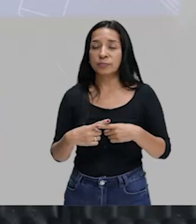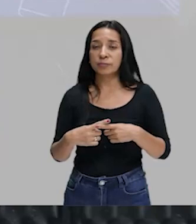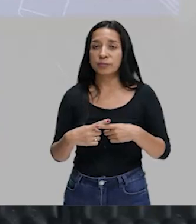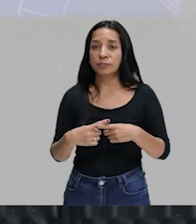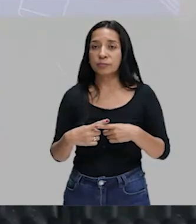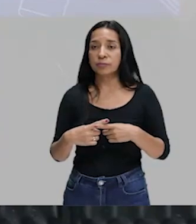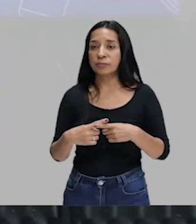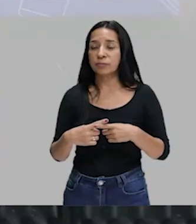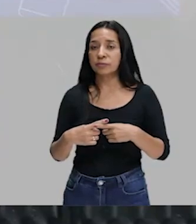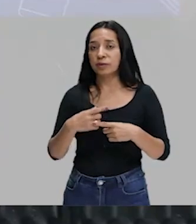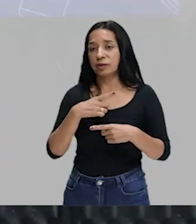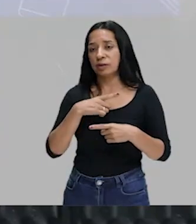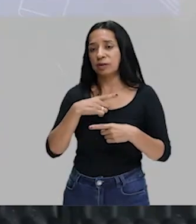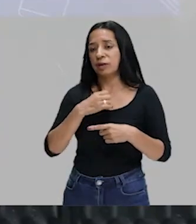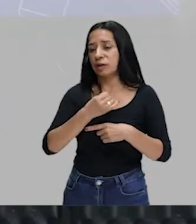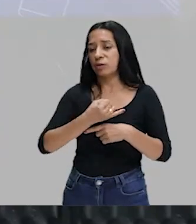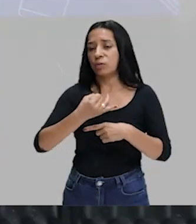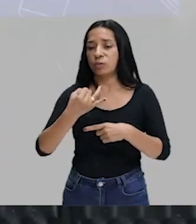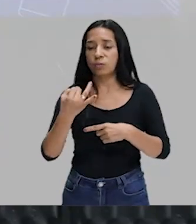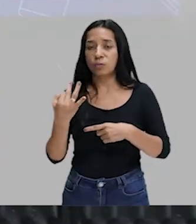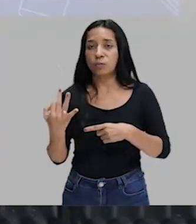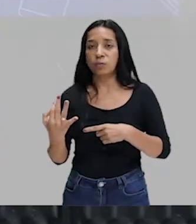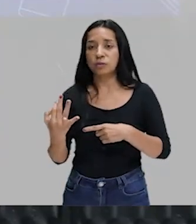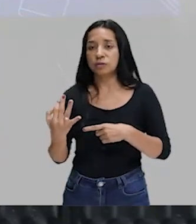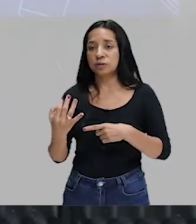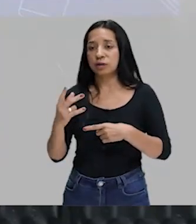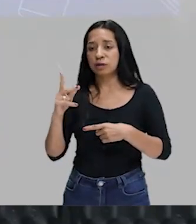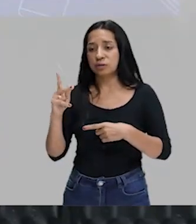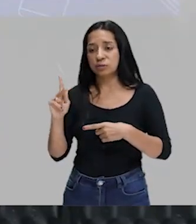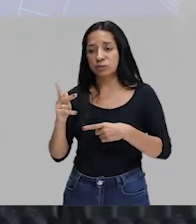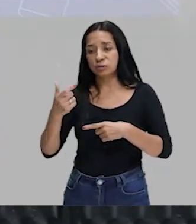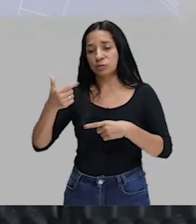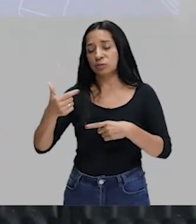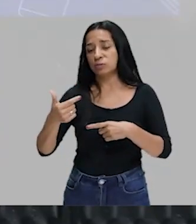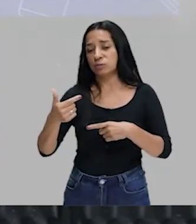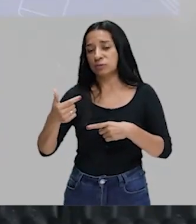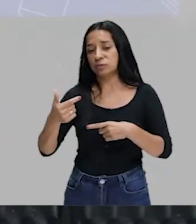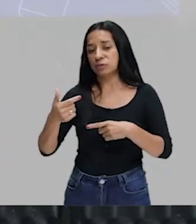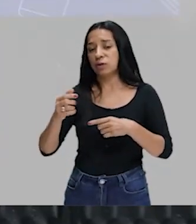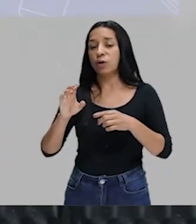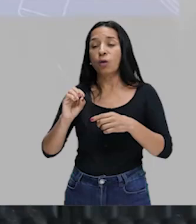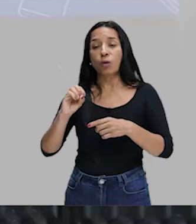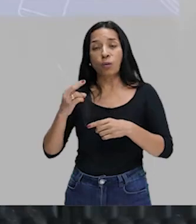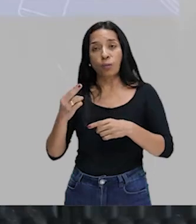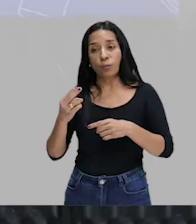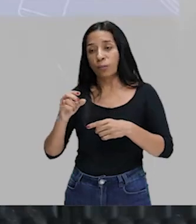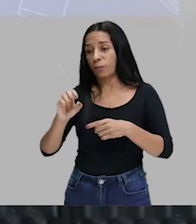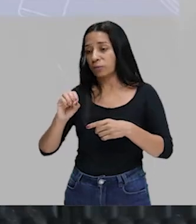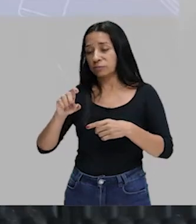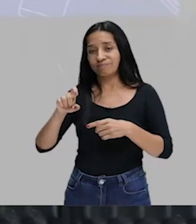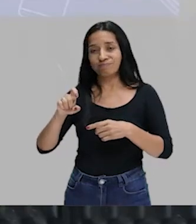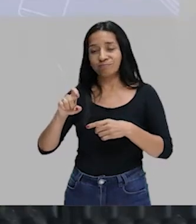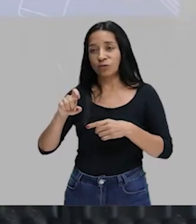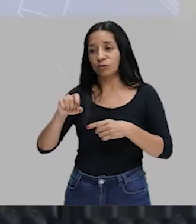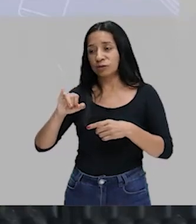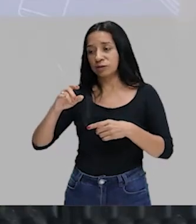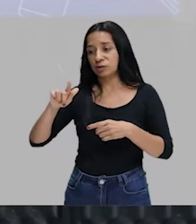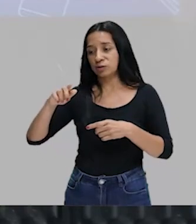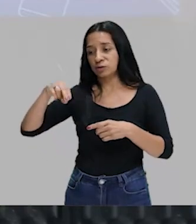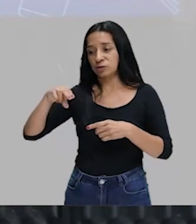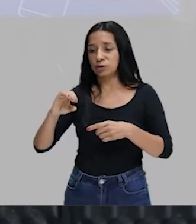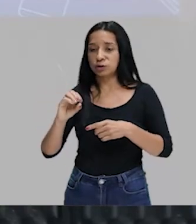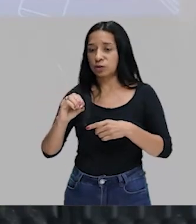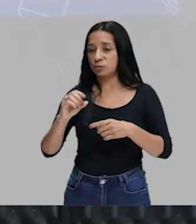que se tenha uma certa quantidade de hidrogênio ou hélio, mas o oxigênio a gente não encontra, né, dessas estrelas, tá